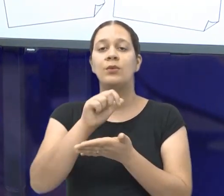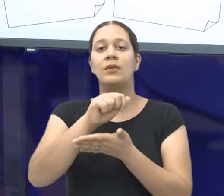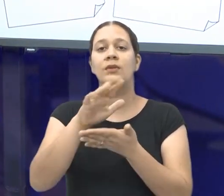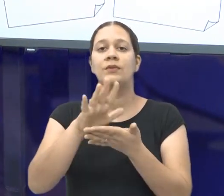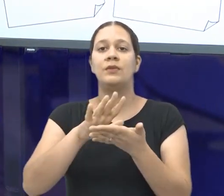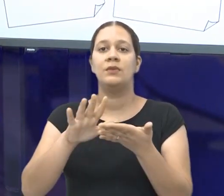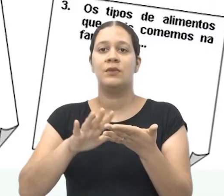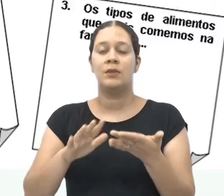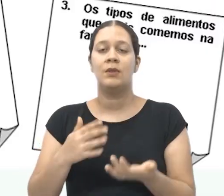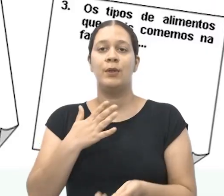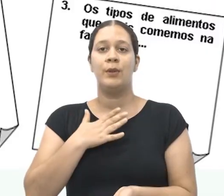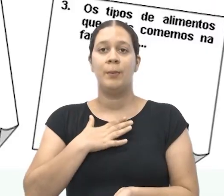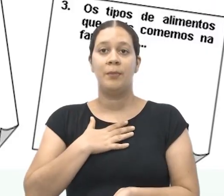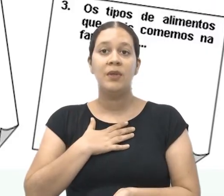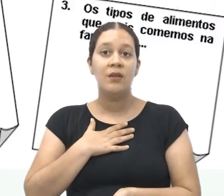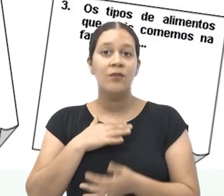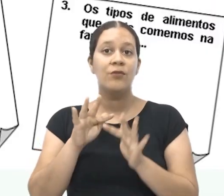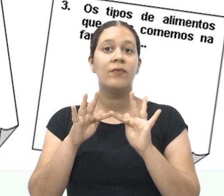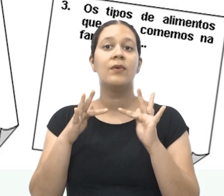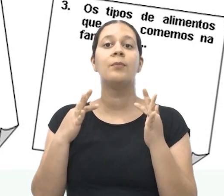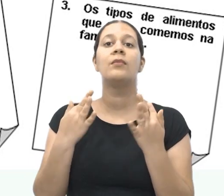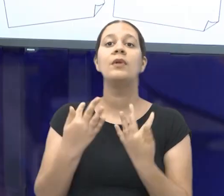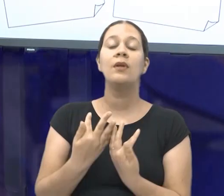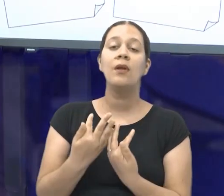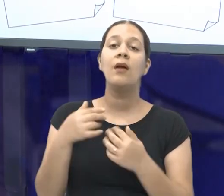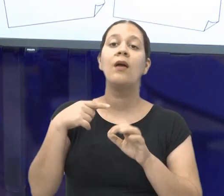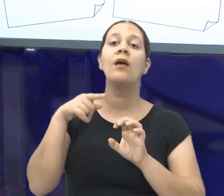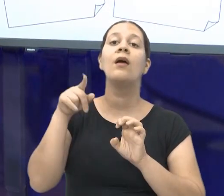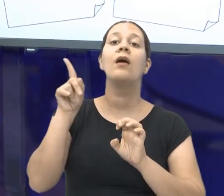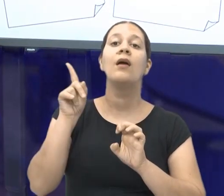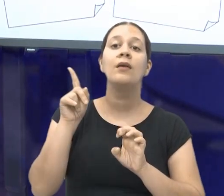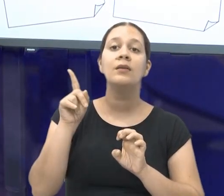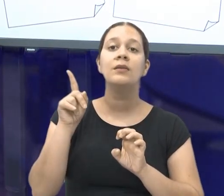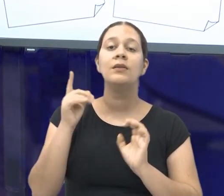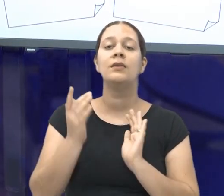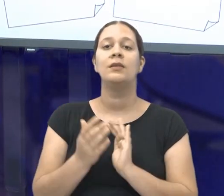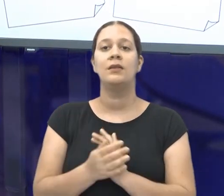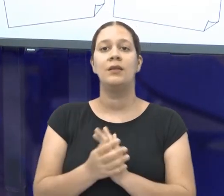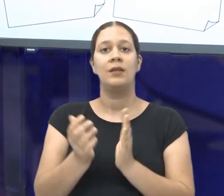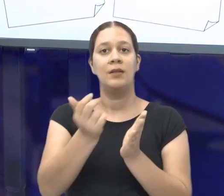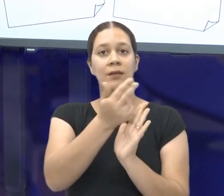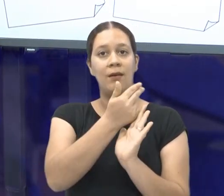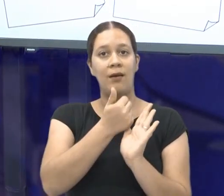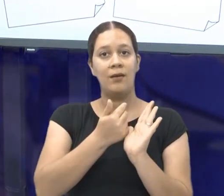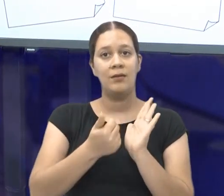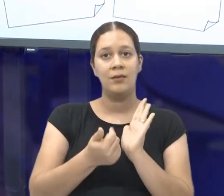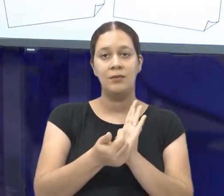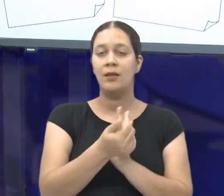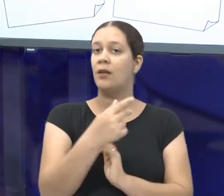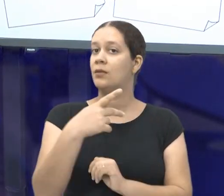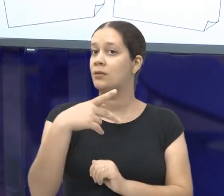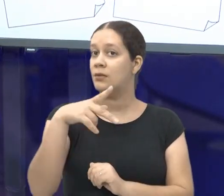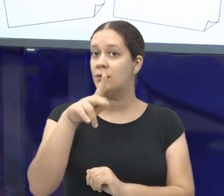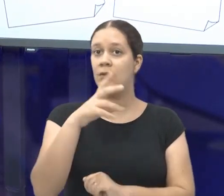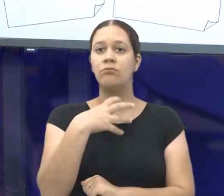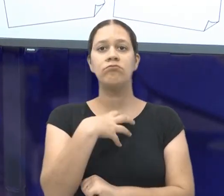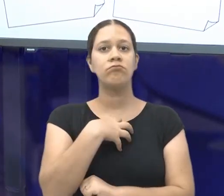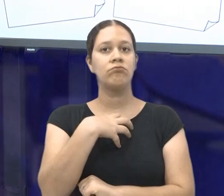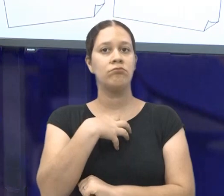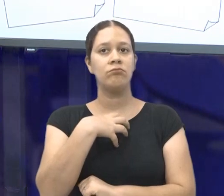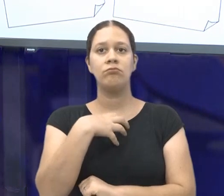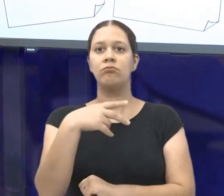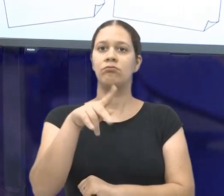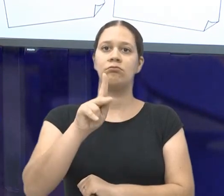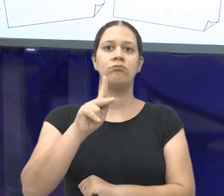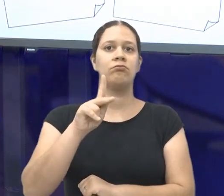atividades. Minha família é... Então, você deve desenhar aqui do seu jeito, tá? Não pode pedir para ninguém